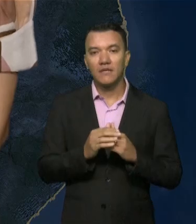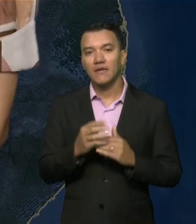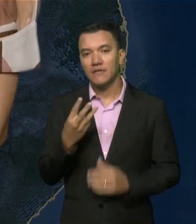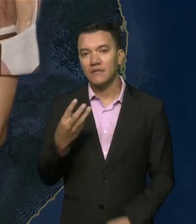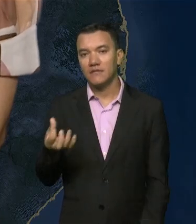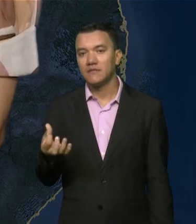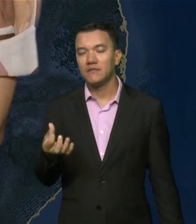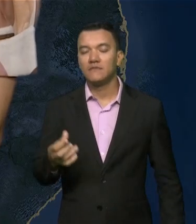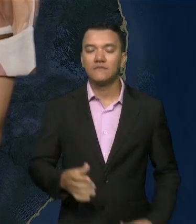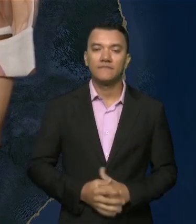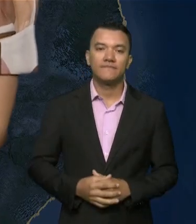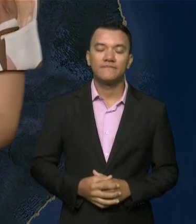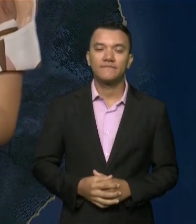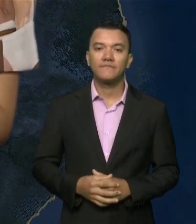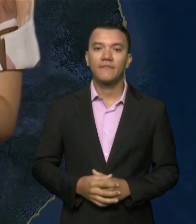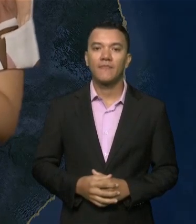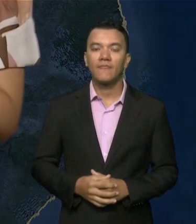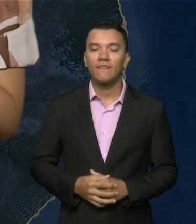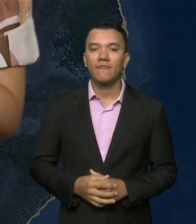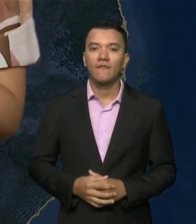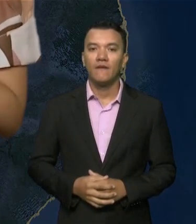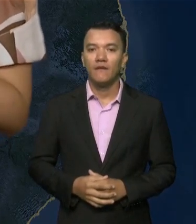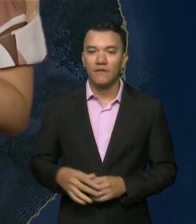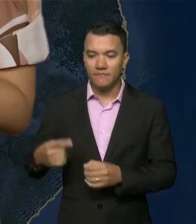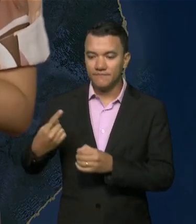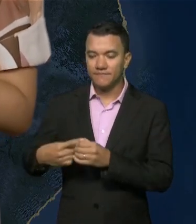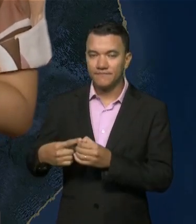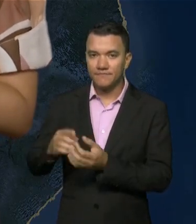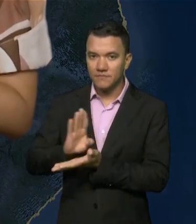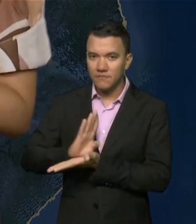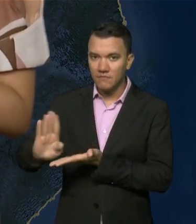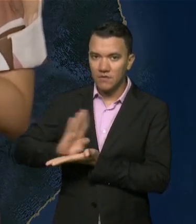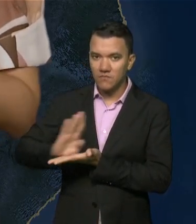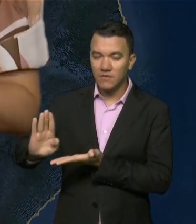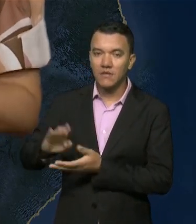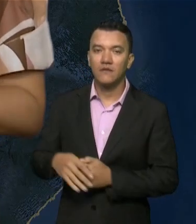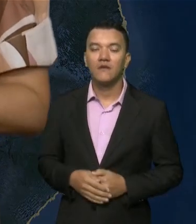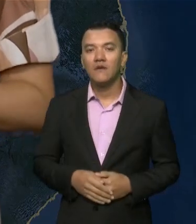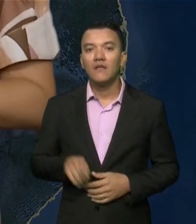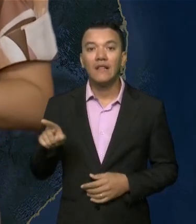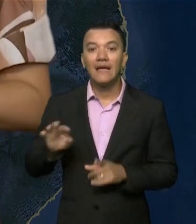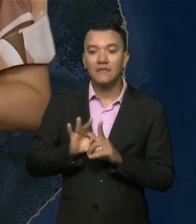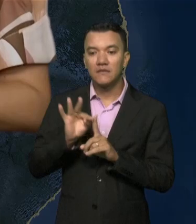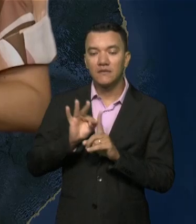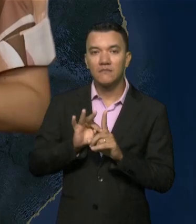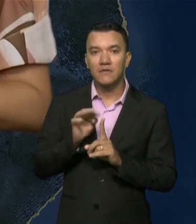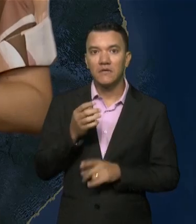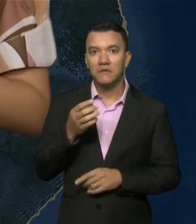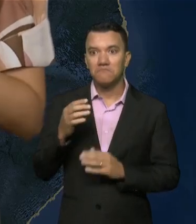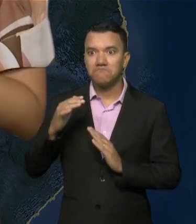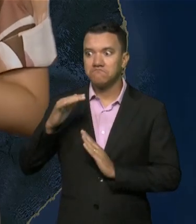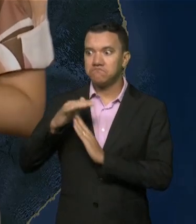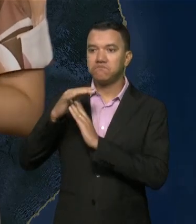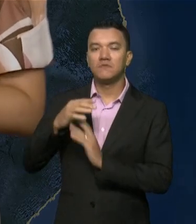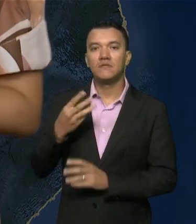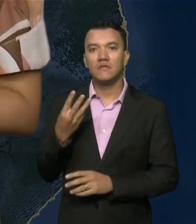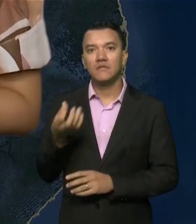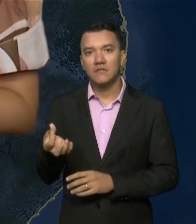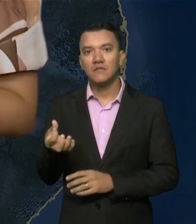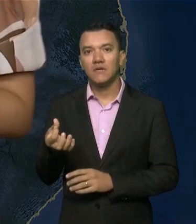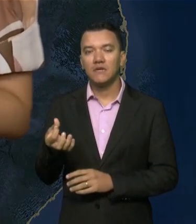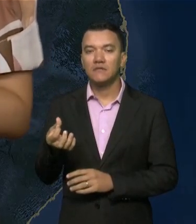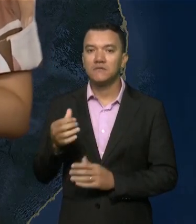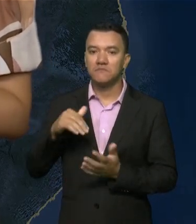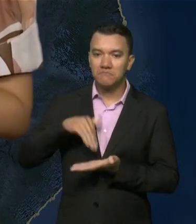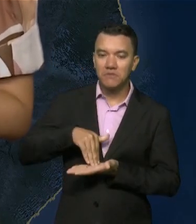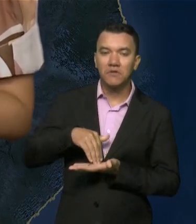graus. E para a gente encerrar, na cidade de Bacuri, os termômetros chegam à máxima de 36 graus, a mínima é de 26.